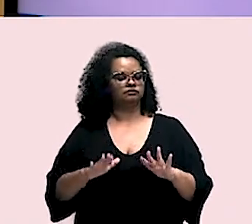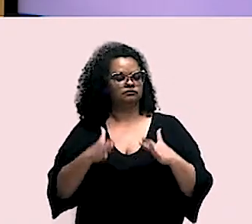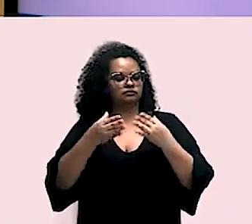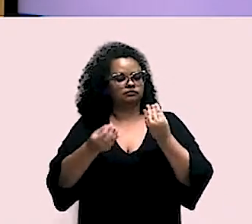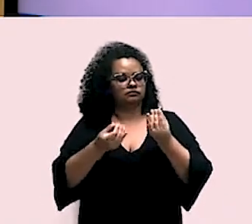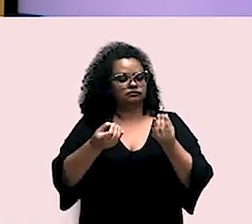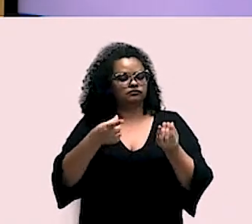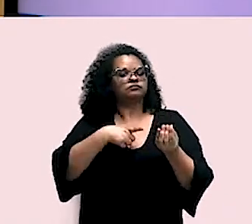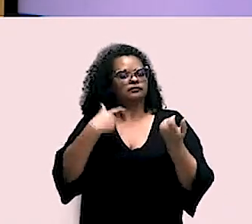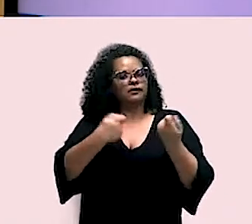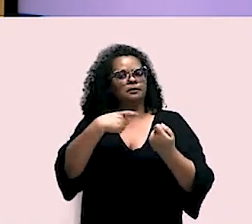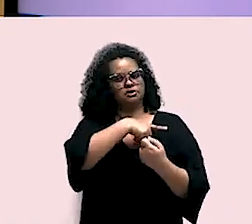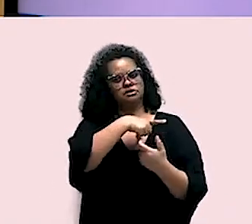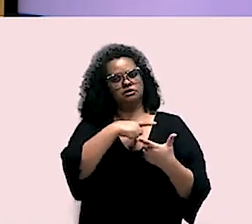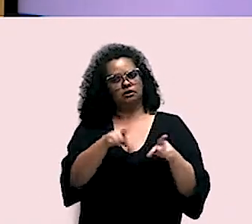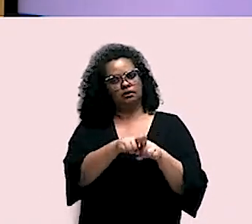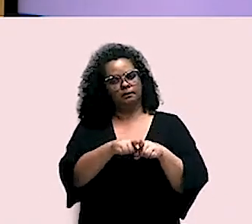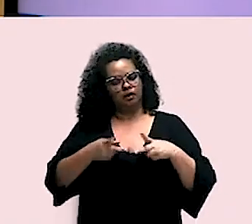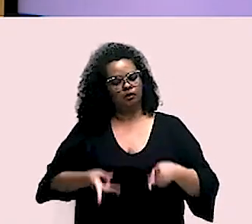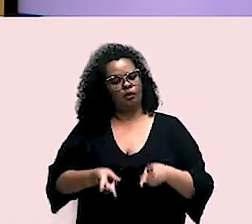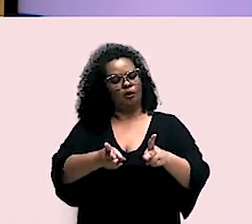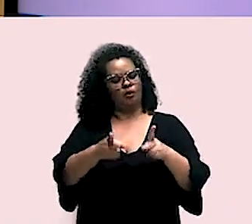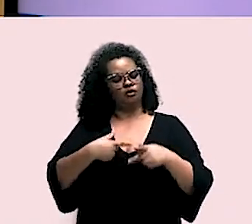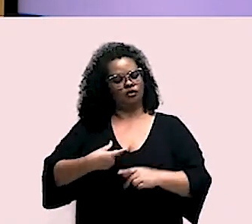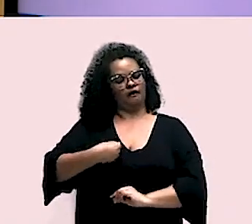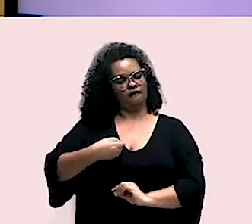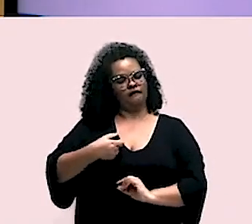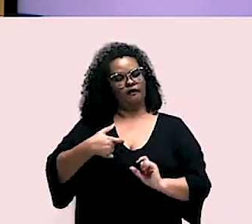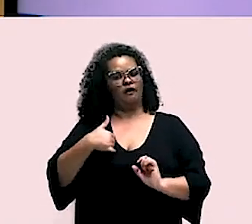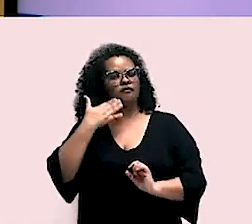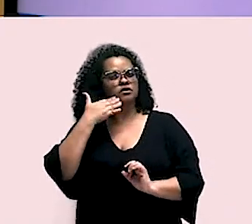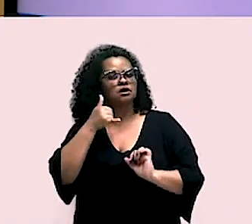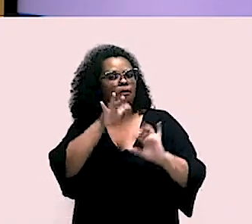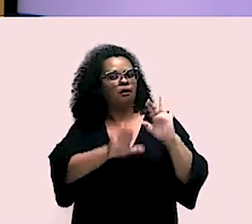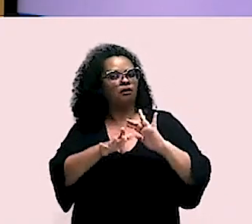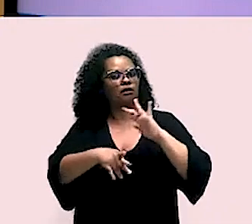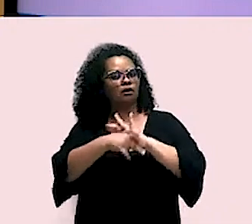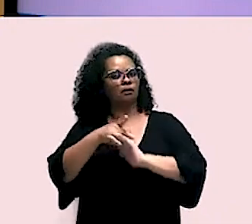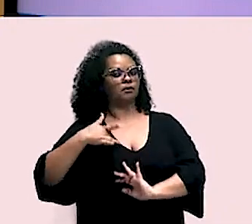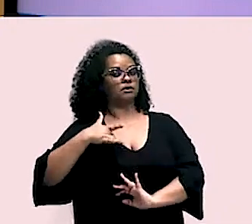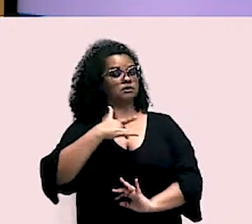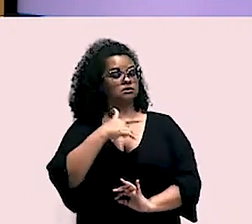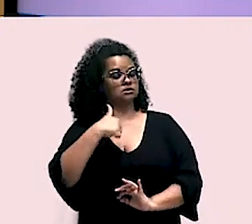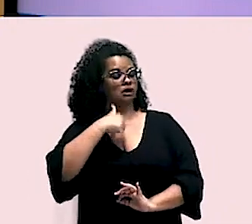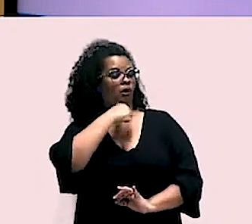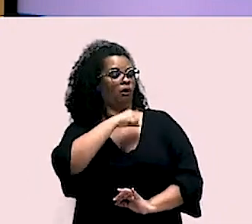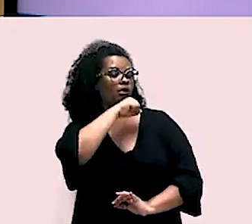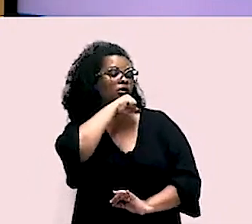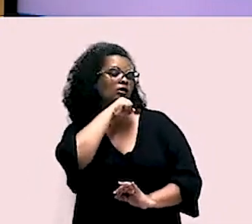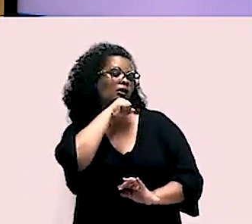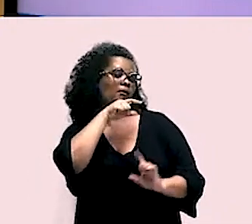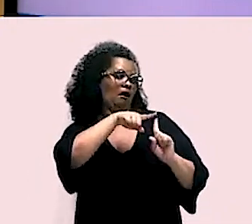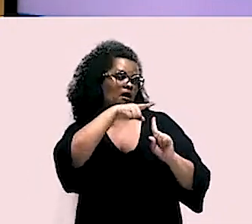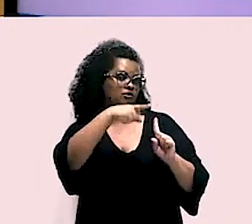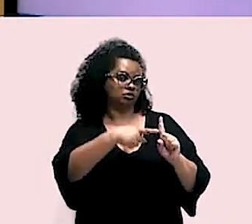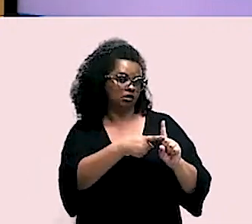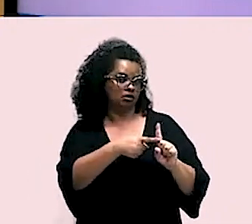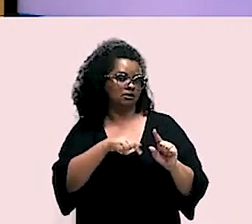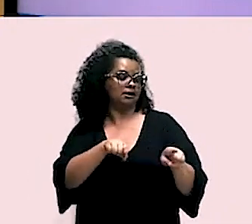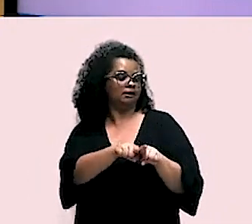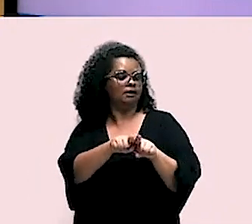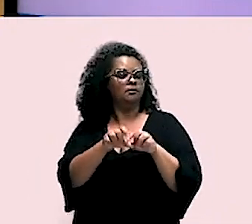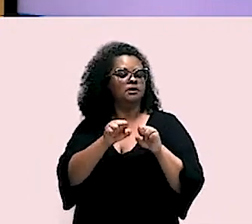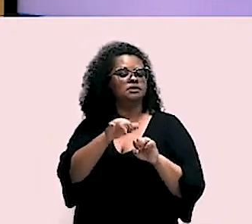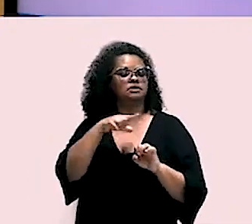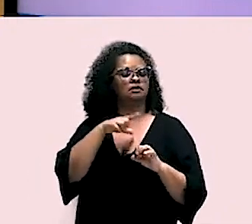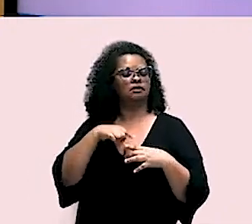né, que são essenciais para a realização de todo o pré-natal com qualidade. Também itens que avaliaram o monitoramento